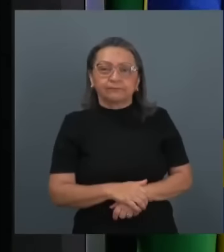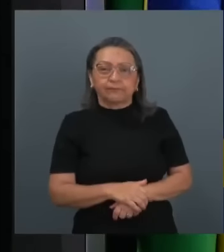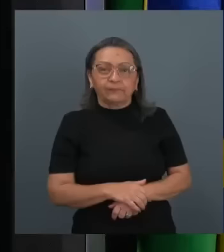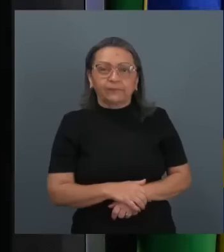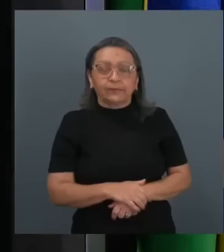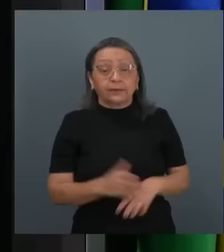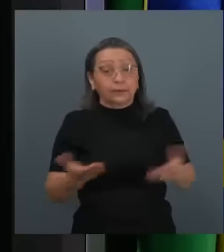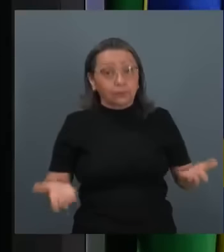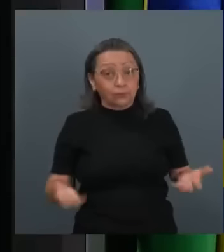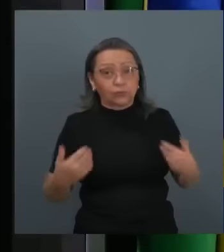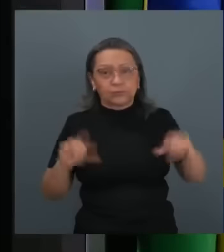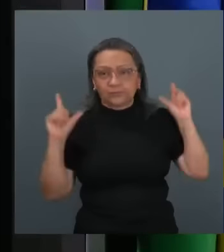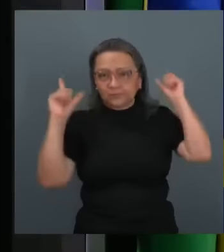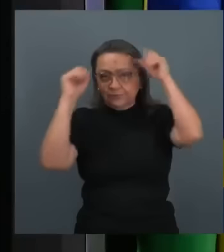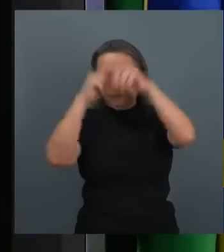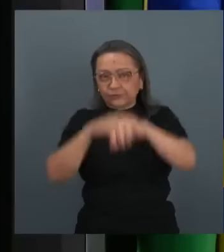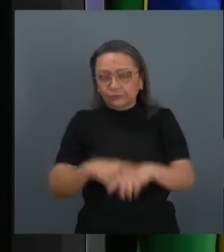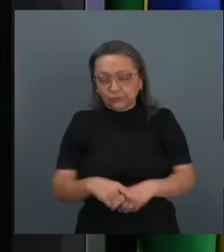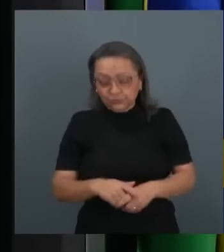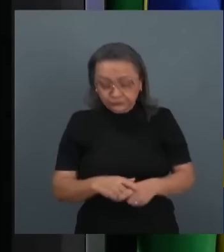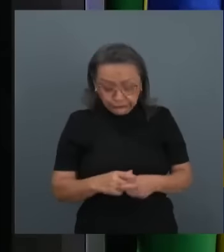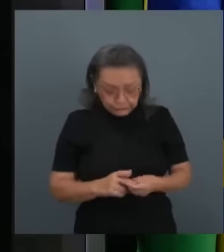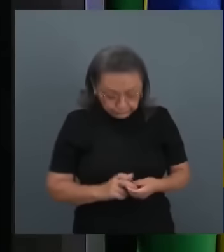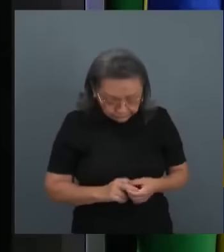É difícil.